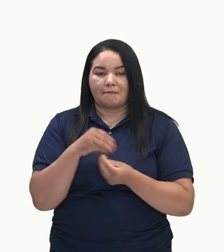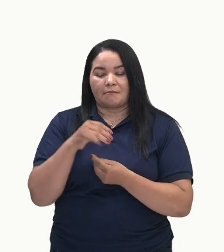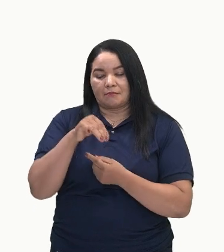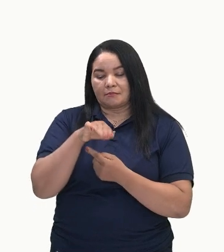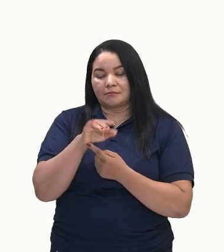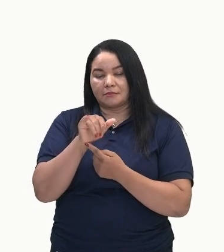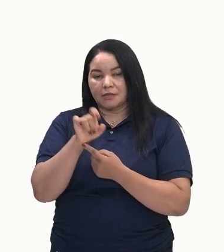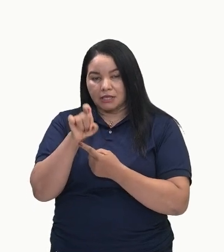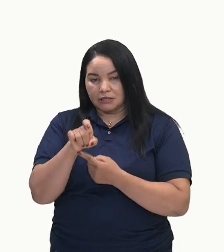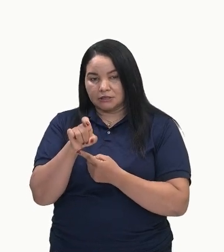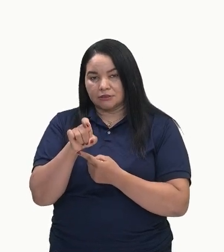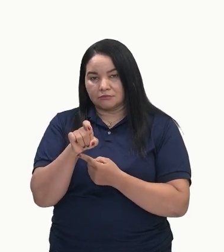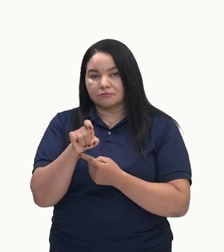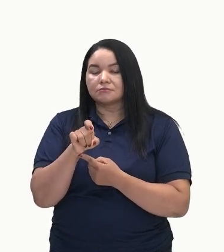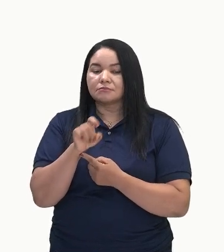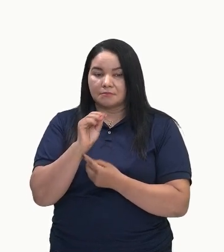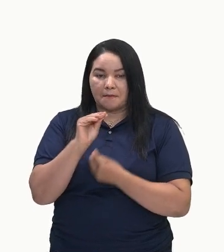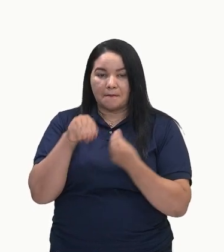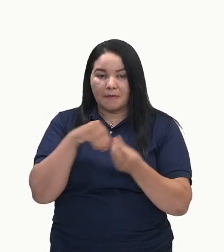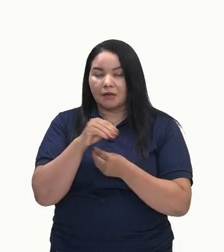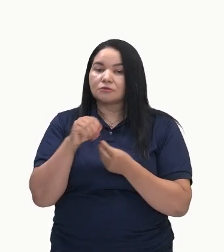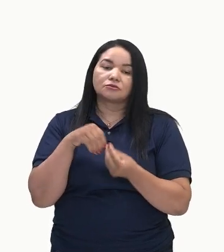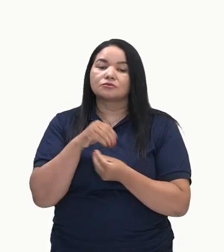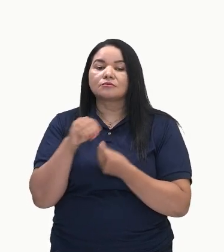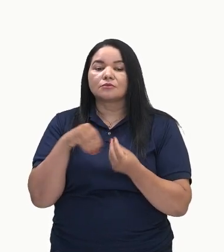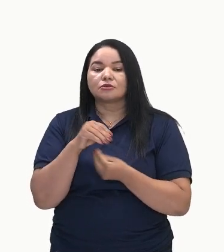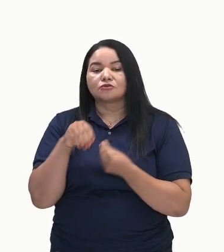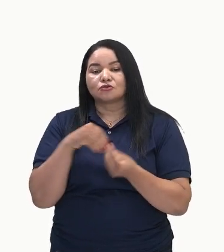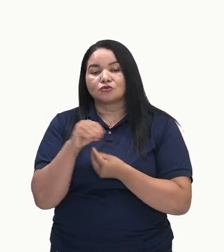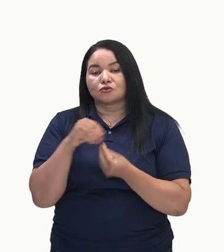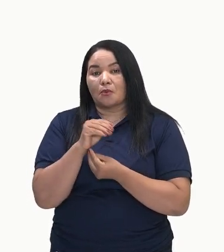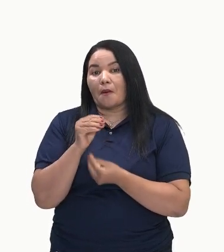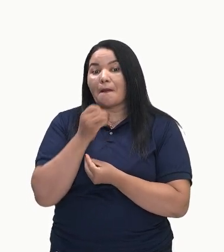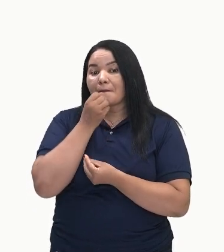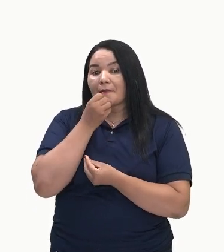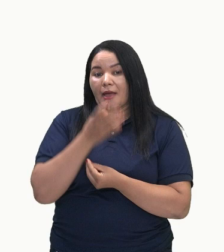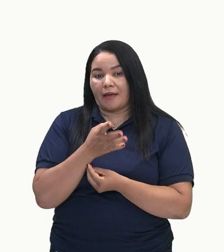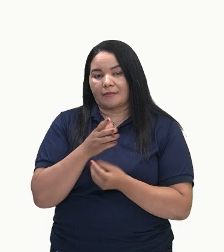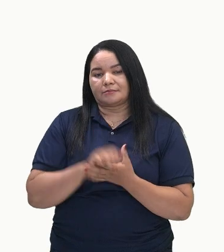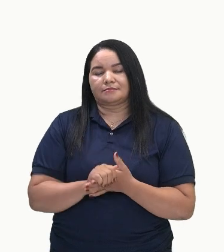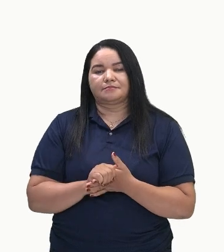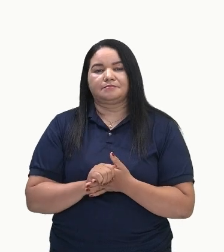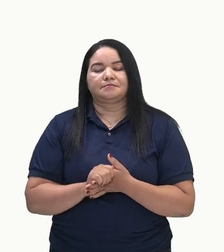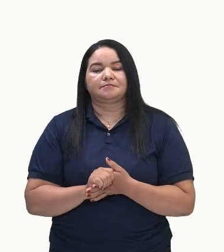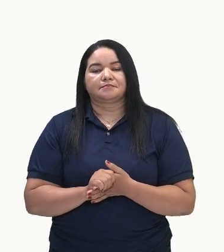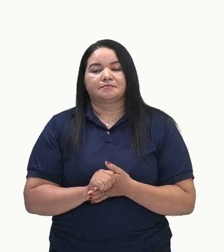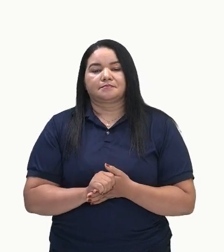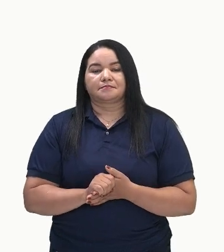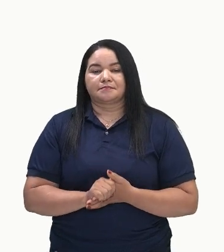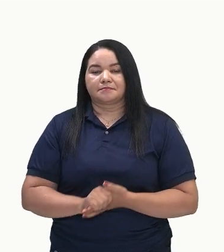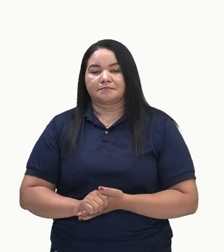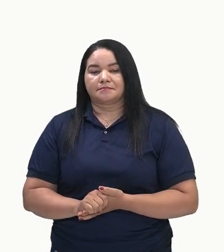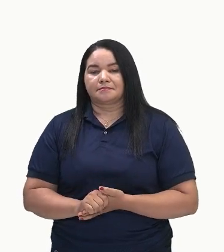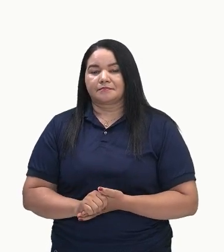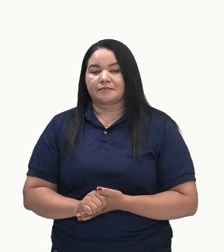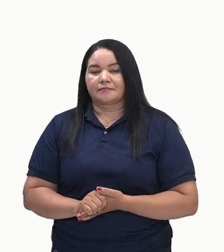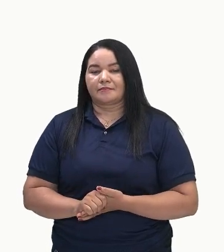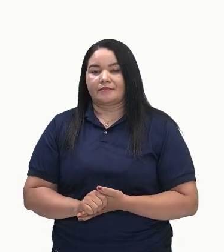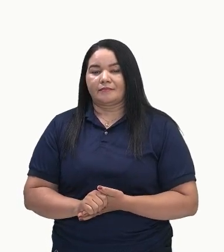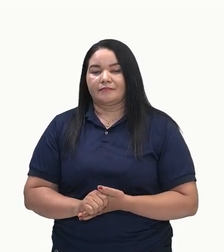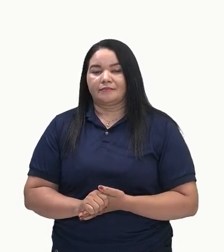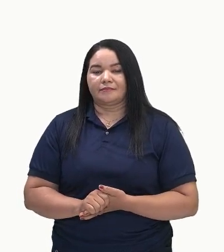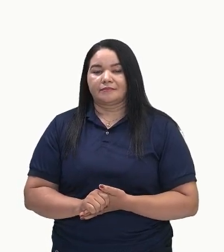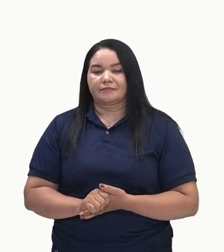misture. Mix them well, misture-os bem, tá? Firstly, prepare the ingredients.